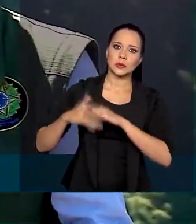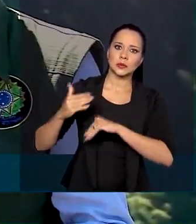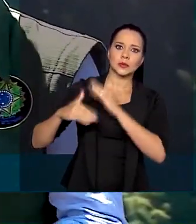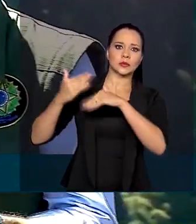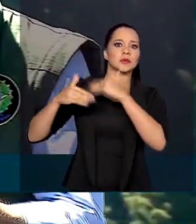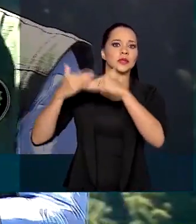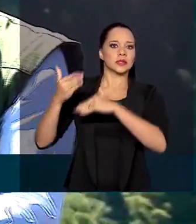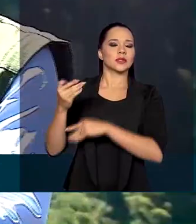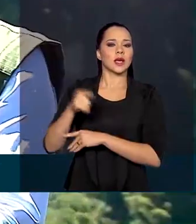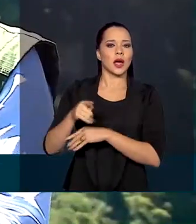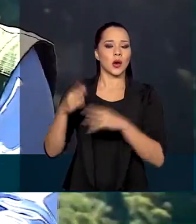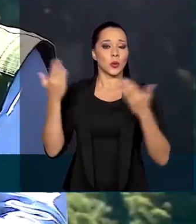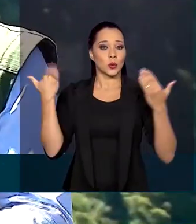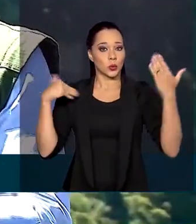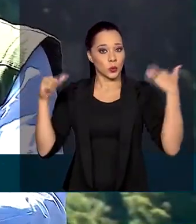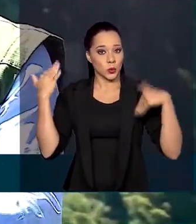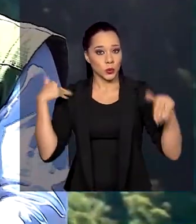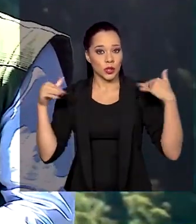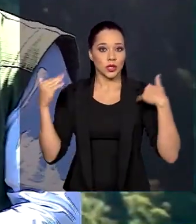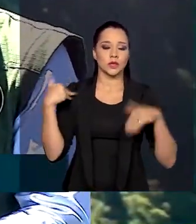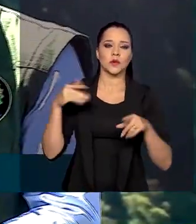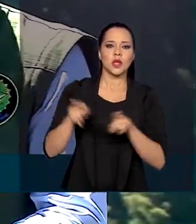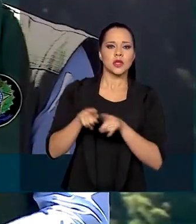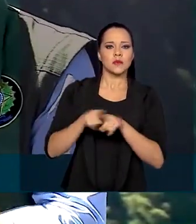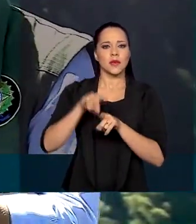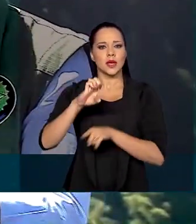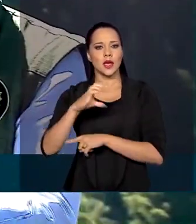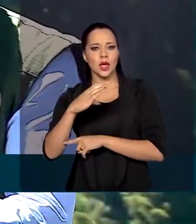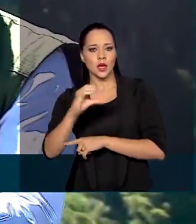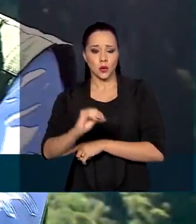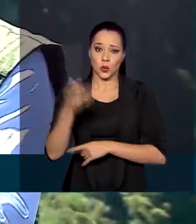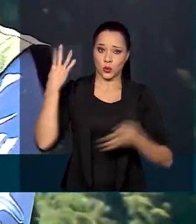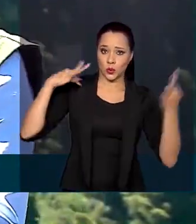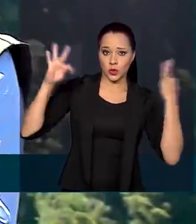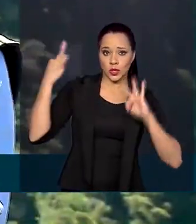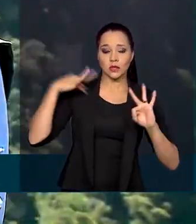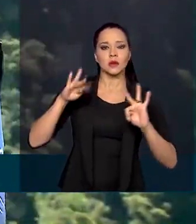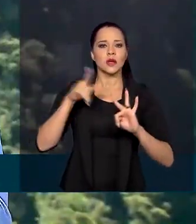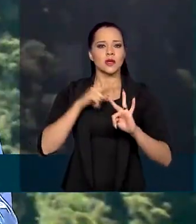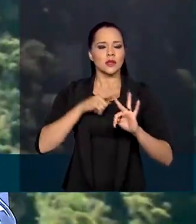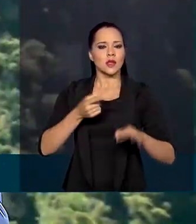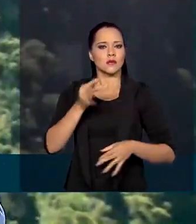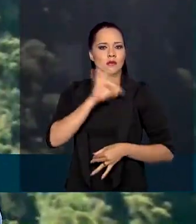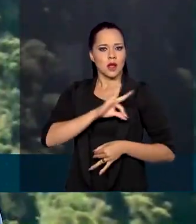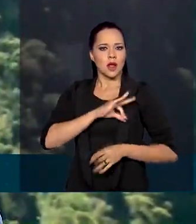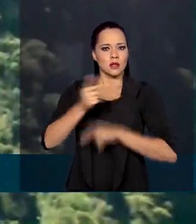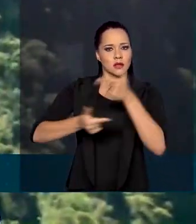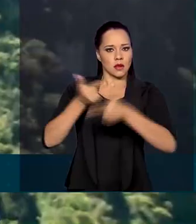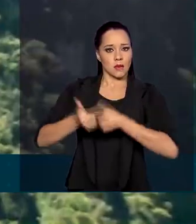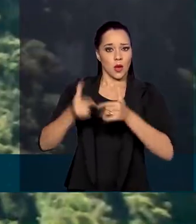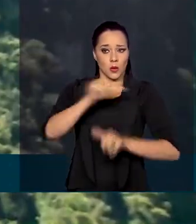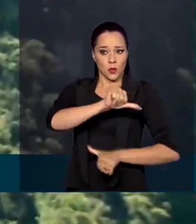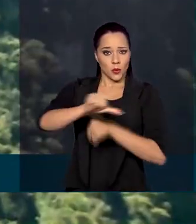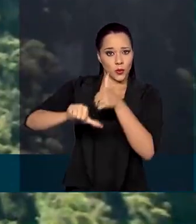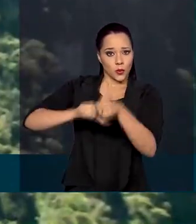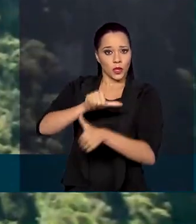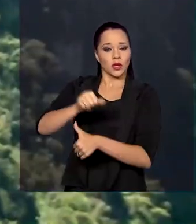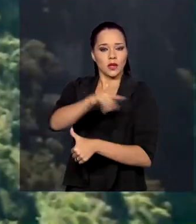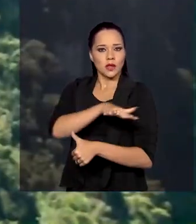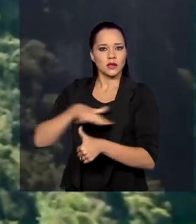o turismo, o ecoturismo, gerando emprego, renda e ao mesmo tempo transformando essa